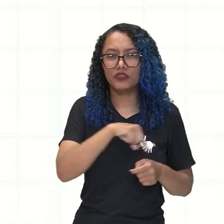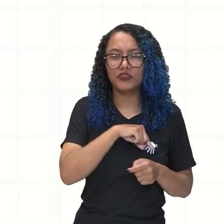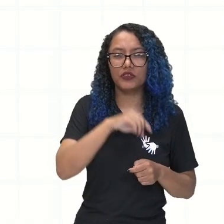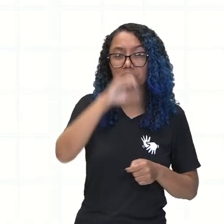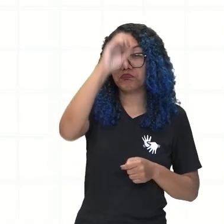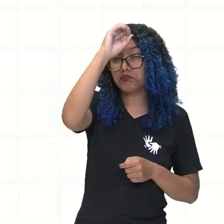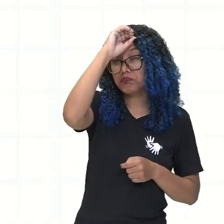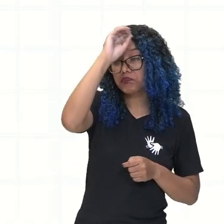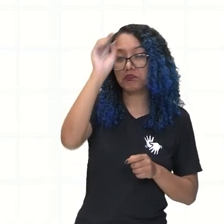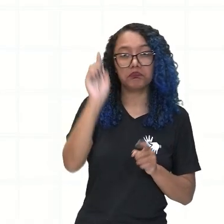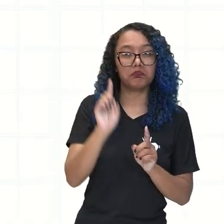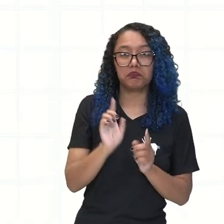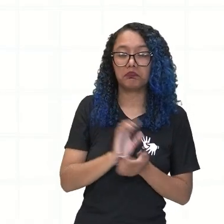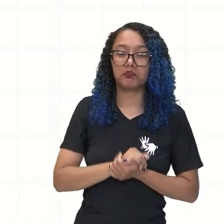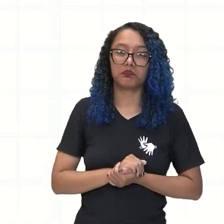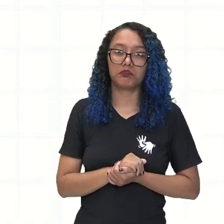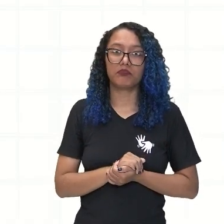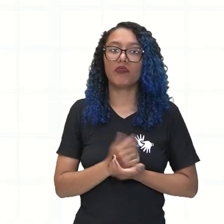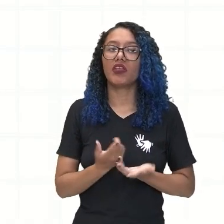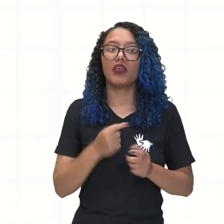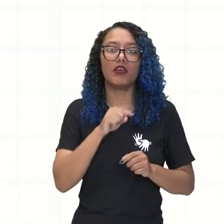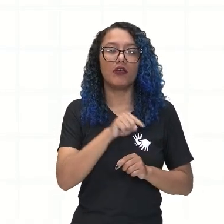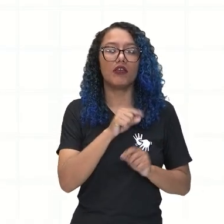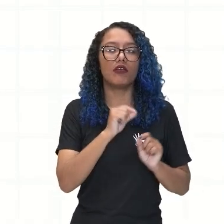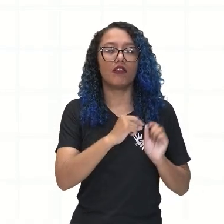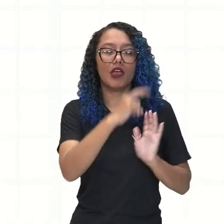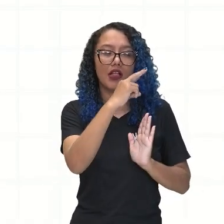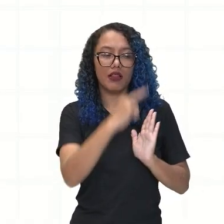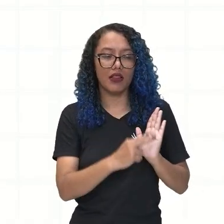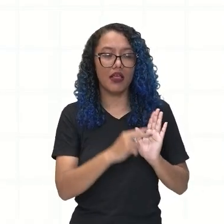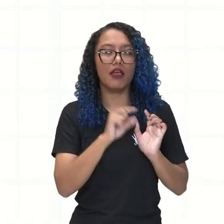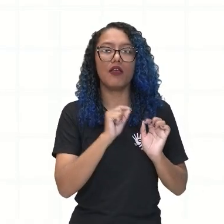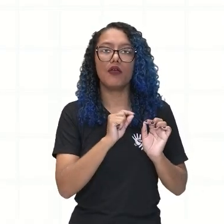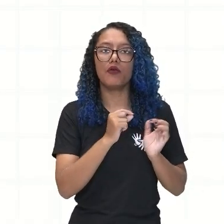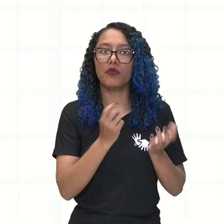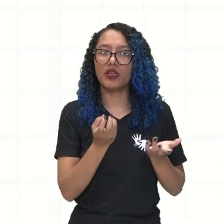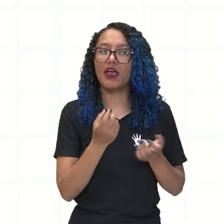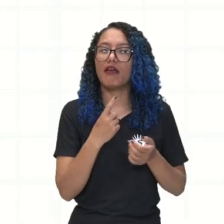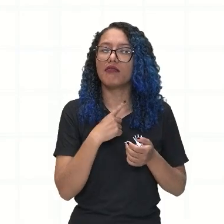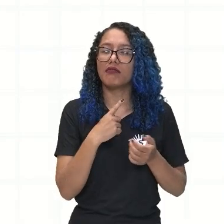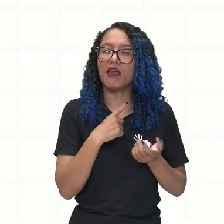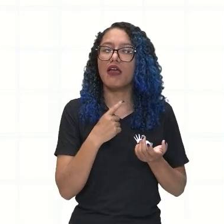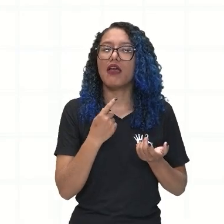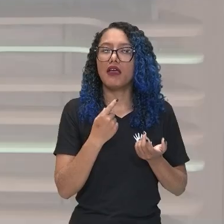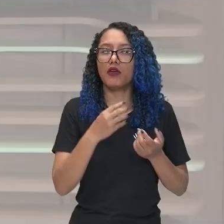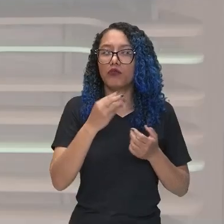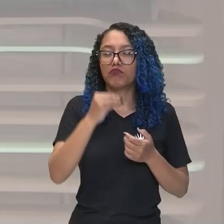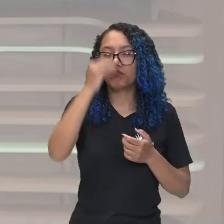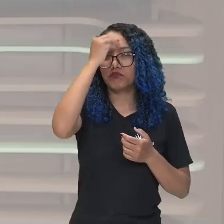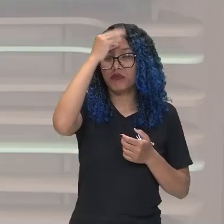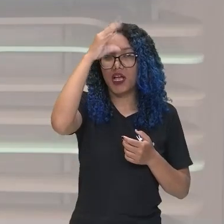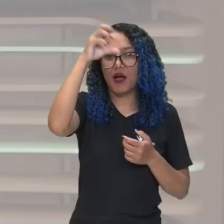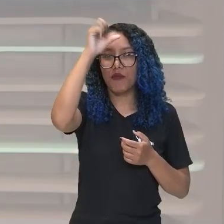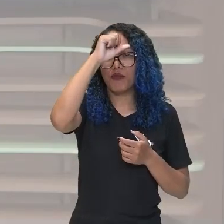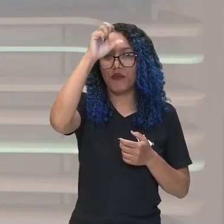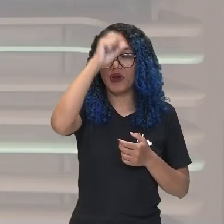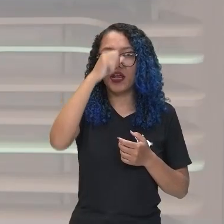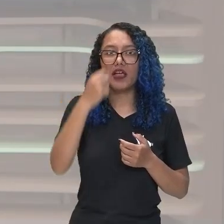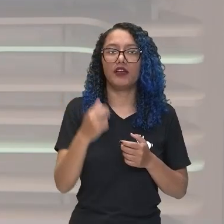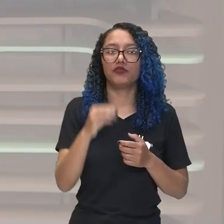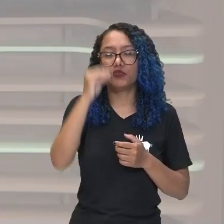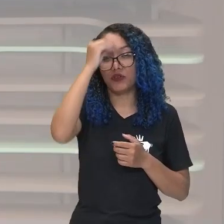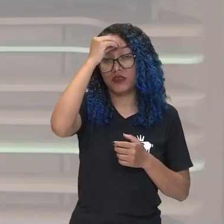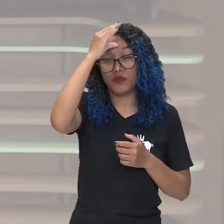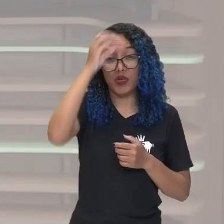conhecimento, revelando ao leitor novos estudos e descobertas. Muito bem. Vamos prosseguindo com mais informações